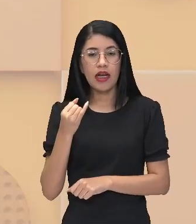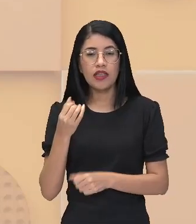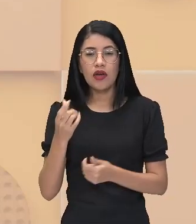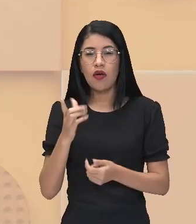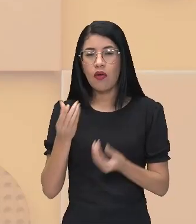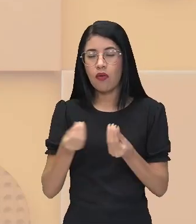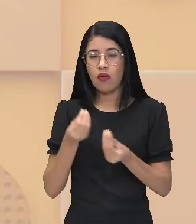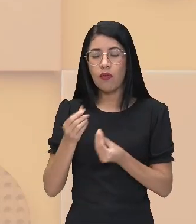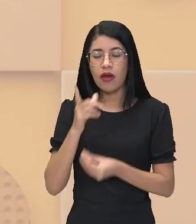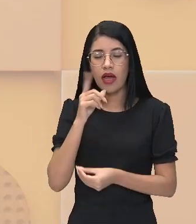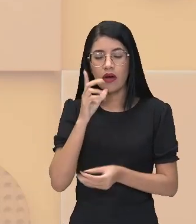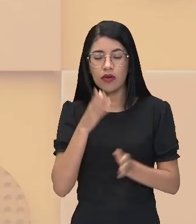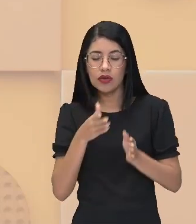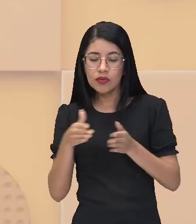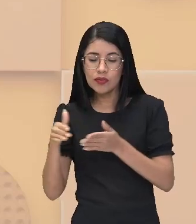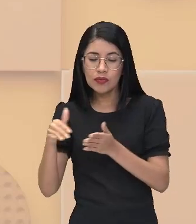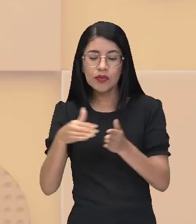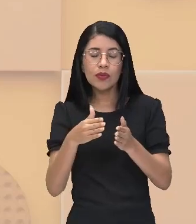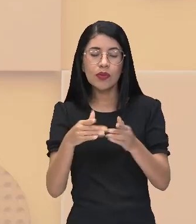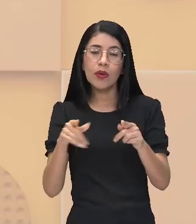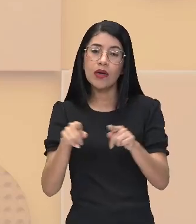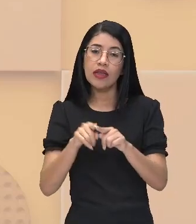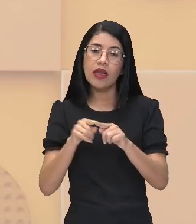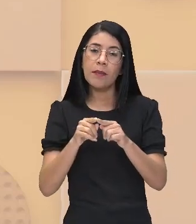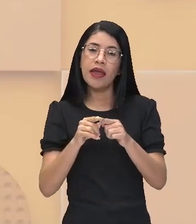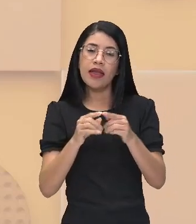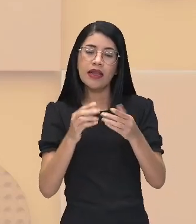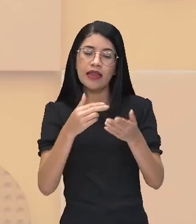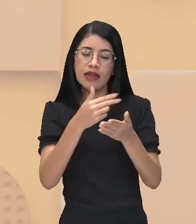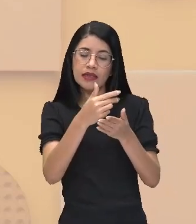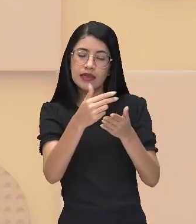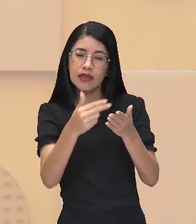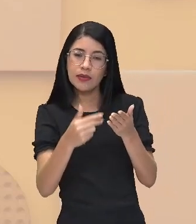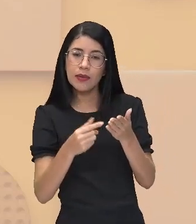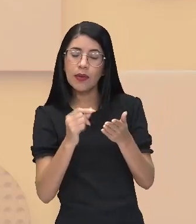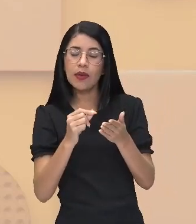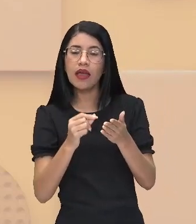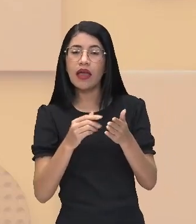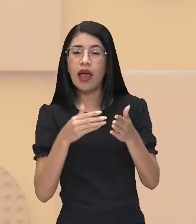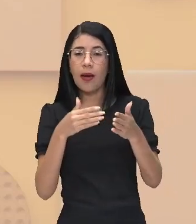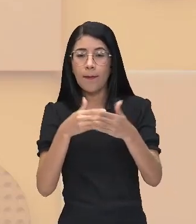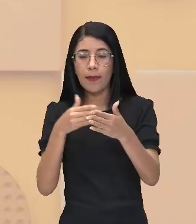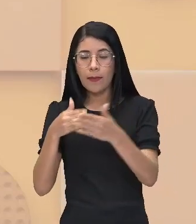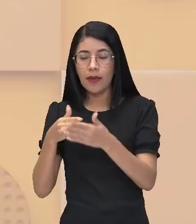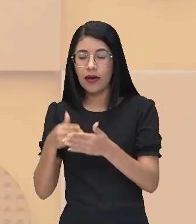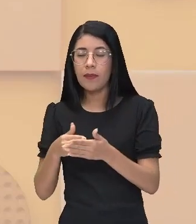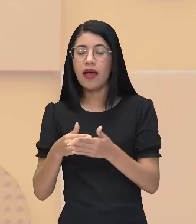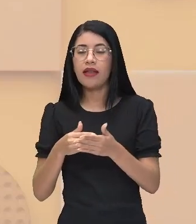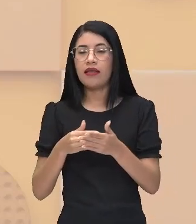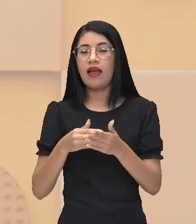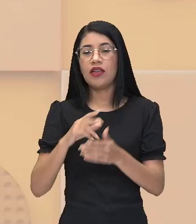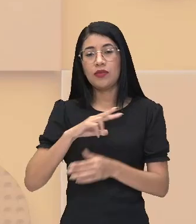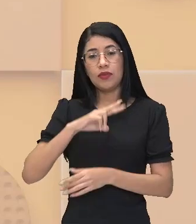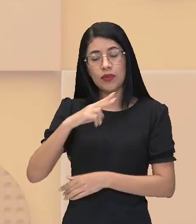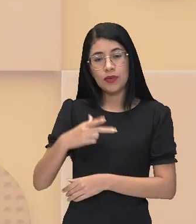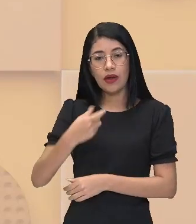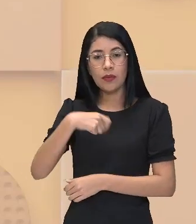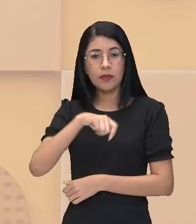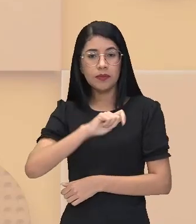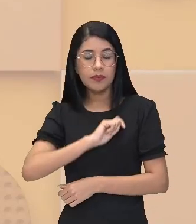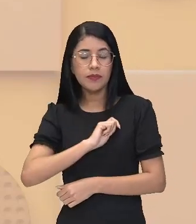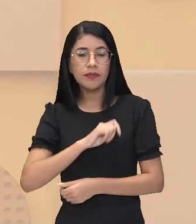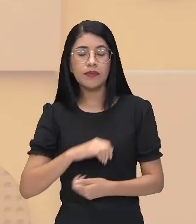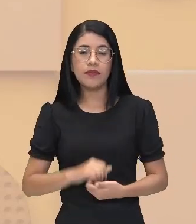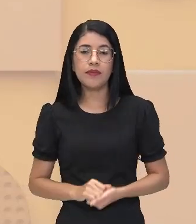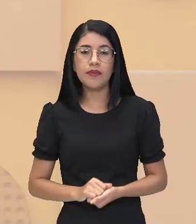e também que ele vai delimitar as fronteiras entre Portugal e Espanha em relação à região. E aí a